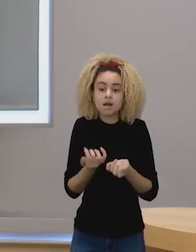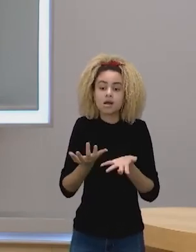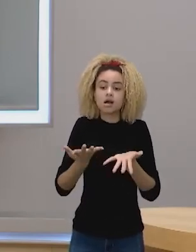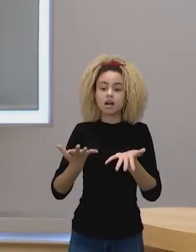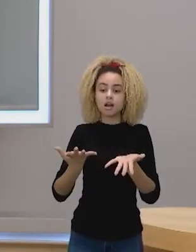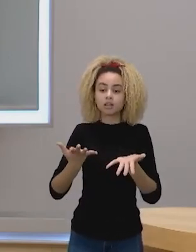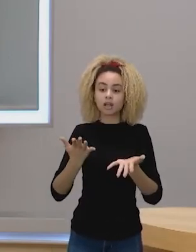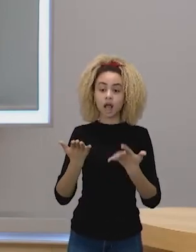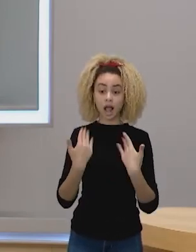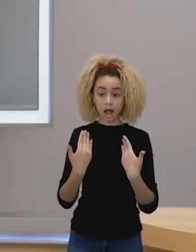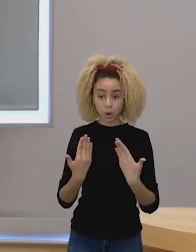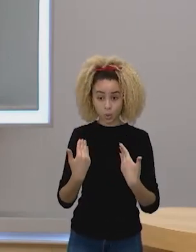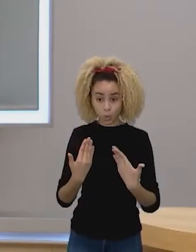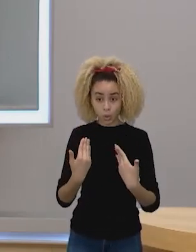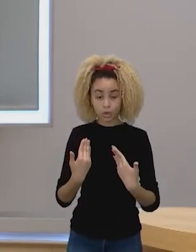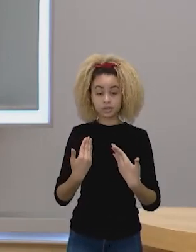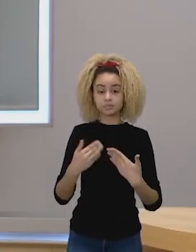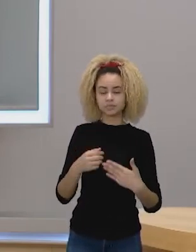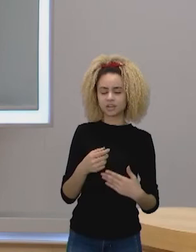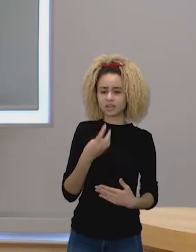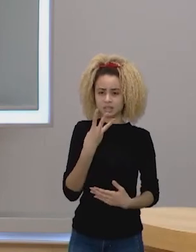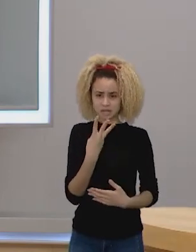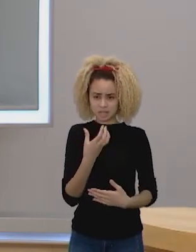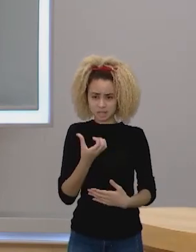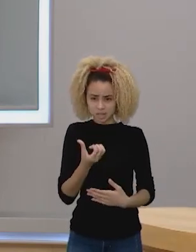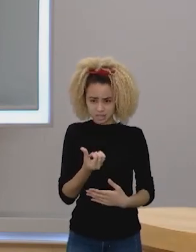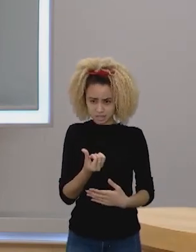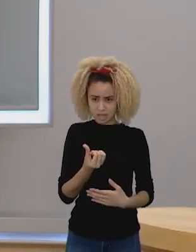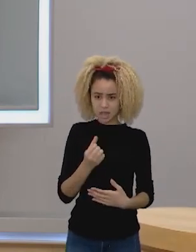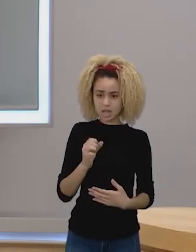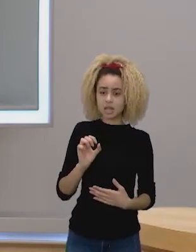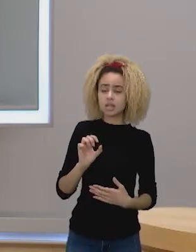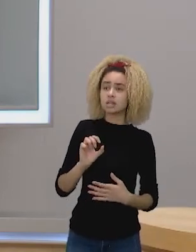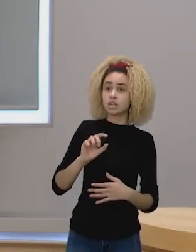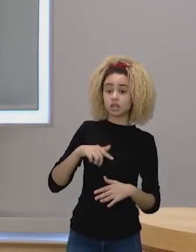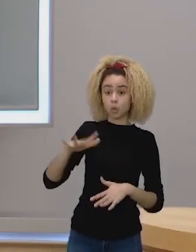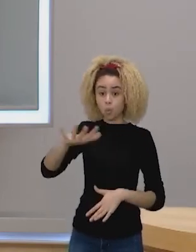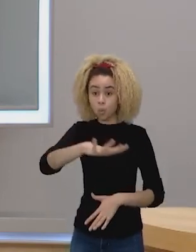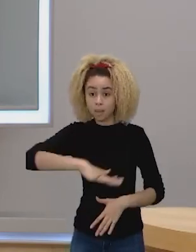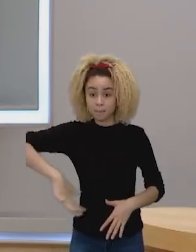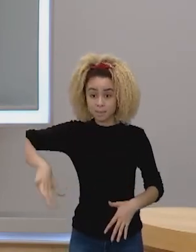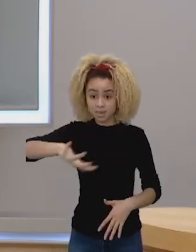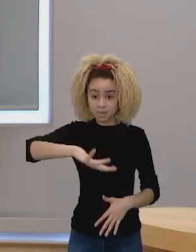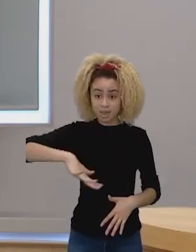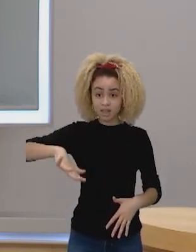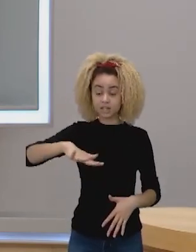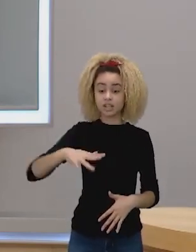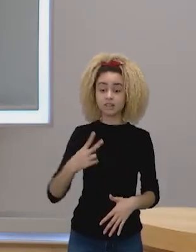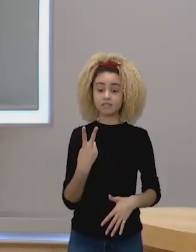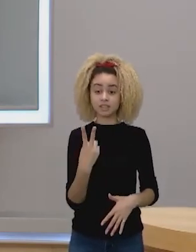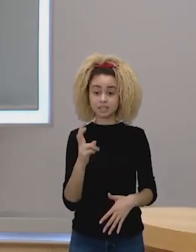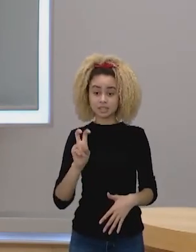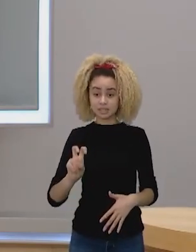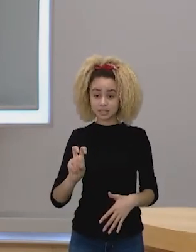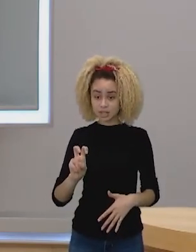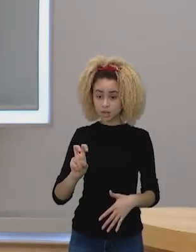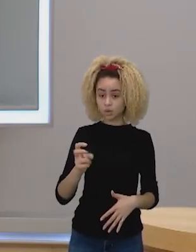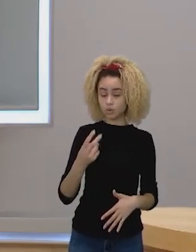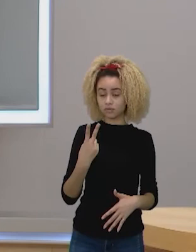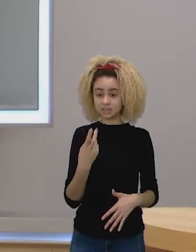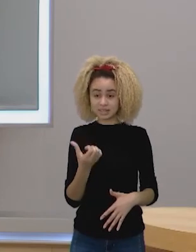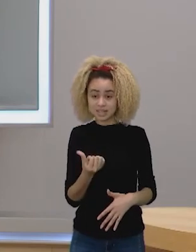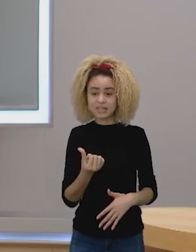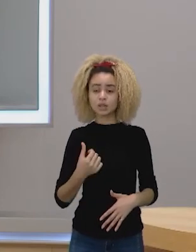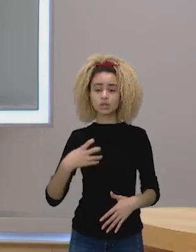perde calor, enquanto você está ali a 36 graus e o ambiente está a 25, 26 graus, você tem ali uma situação de conforto,